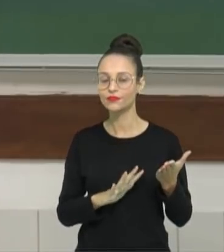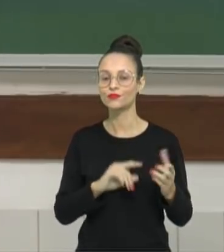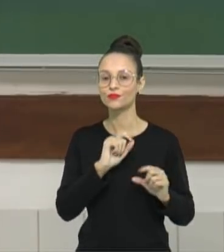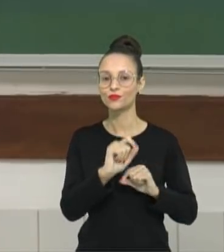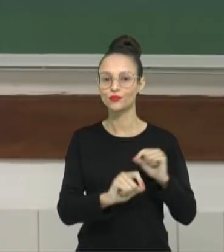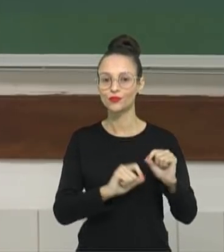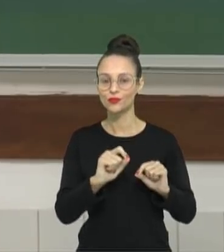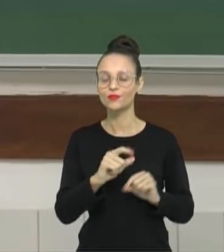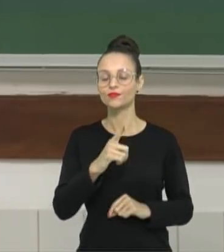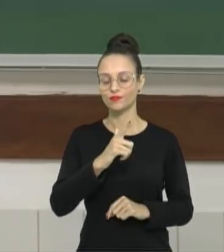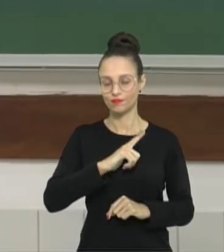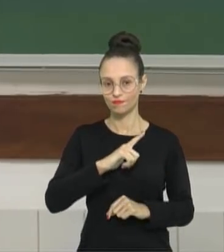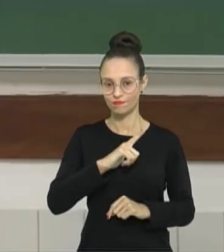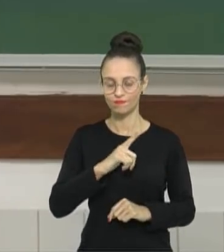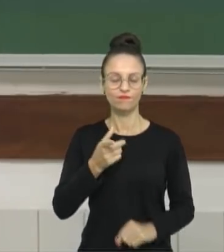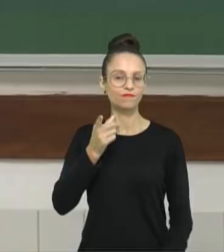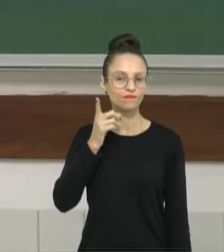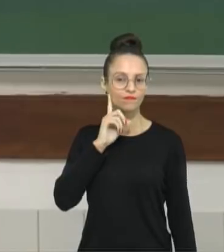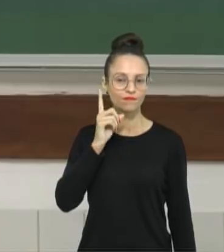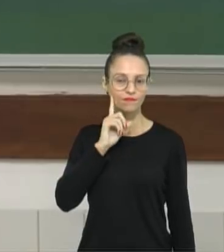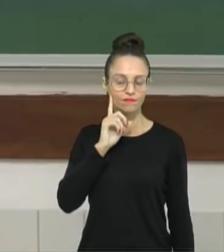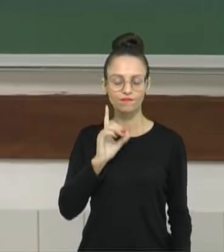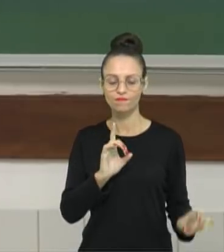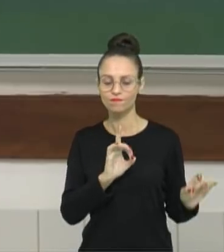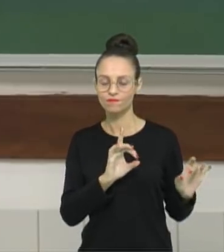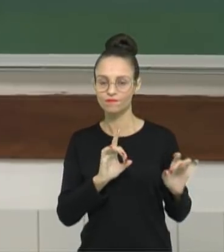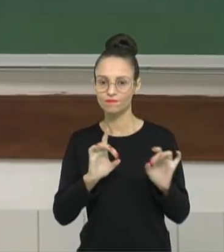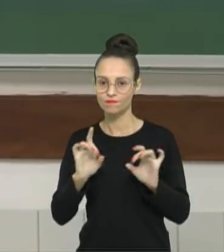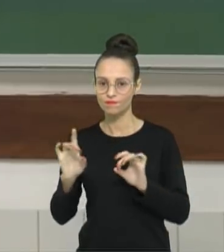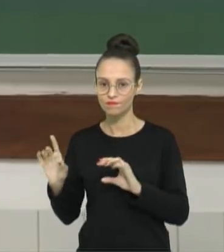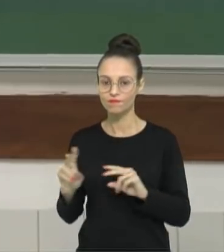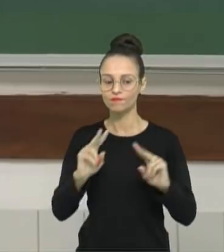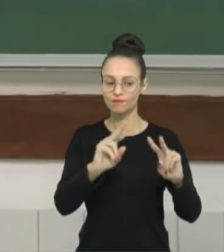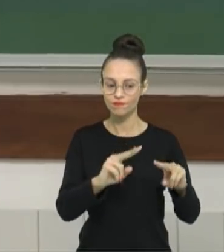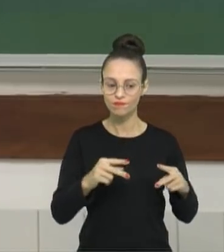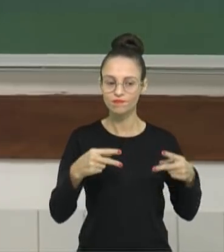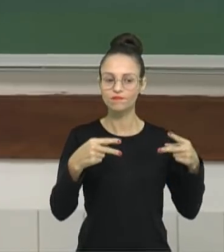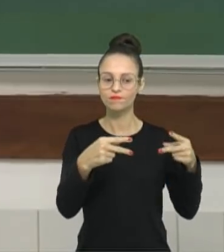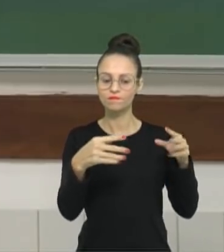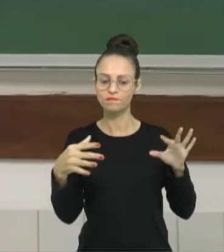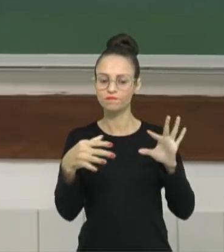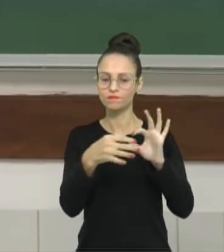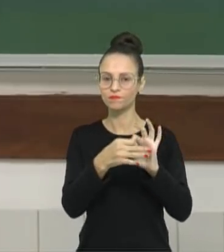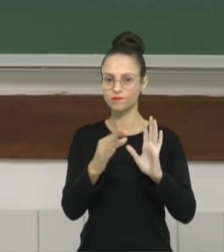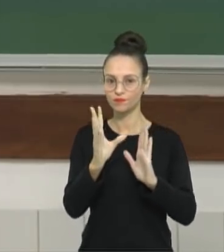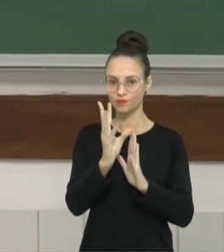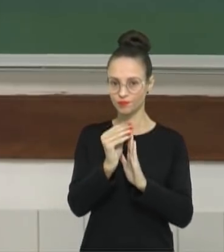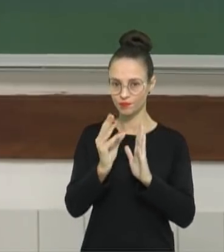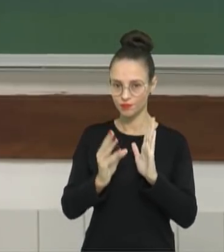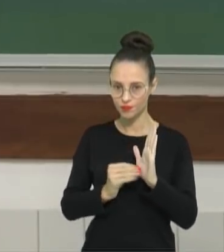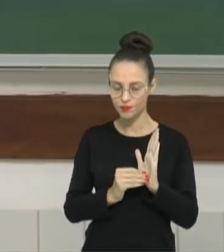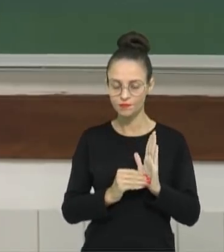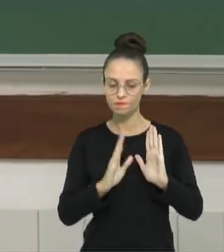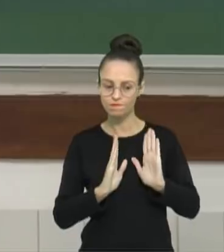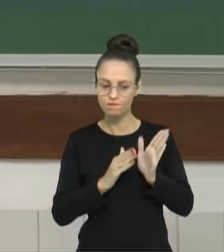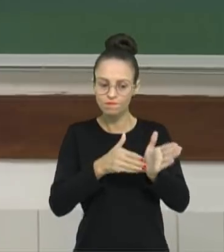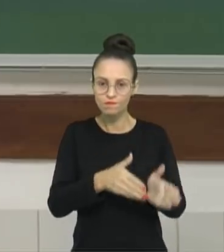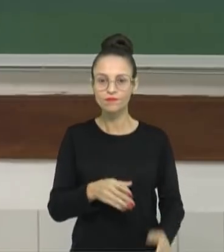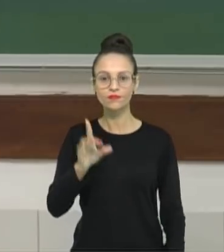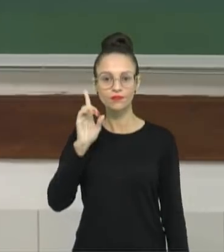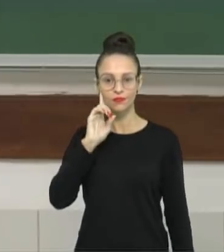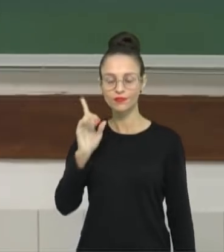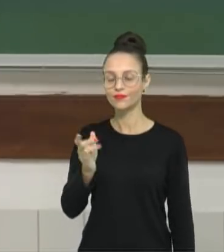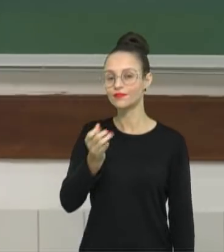vêm de cada dia certinho com cada conteúdo que vocês trabalharam naquele dia. Por